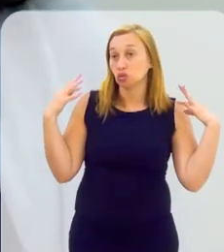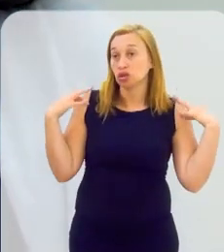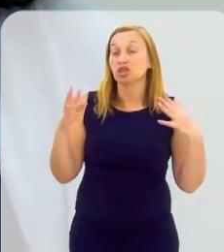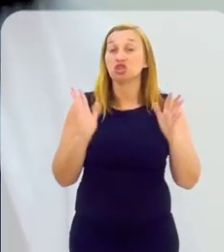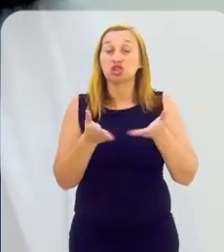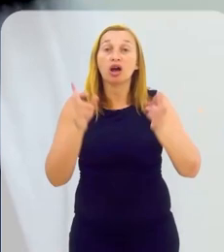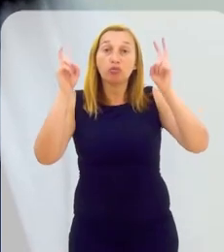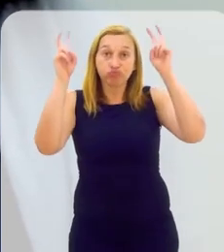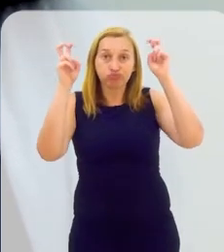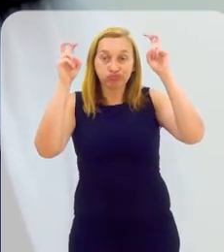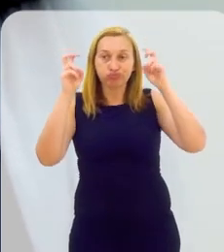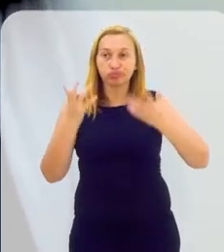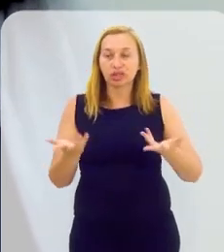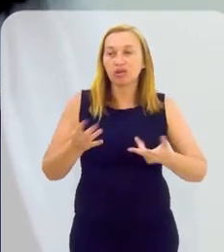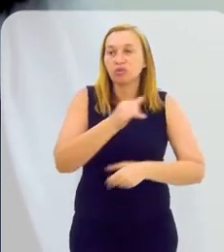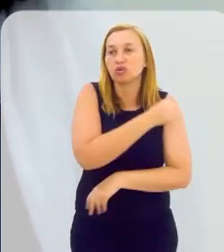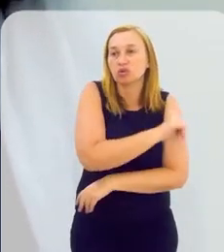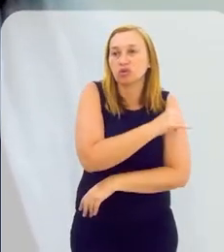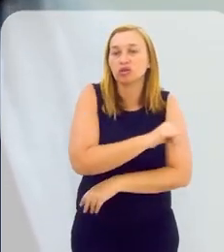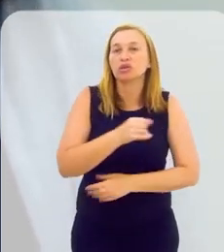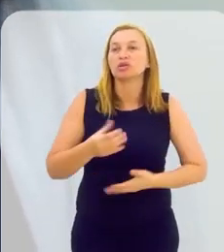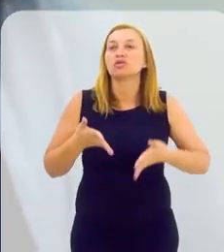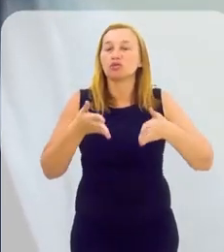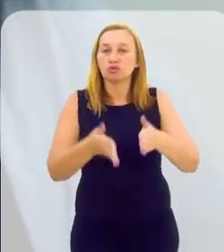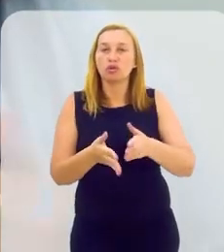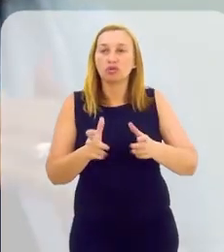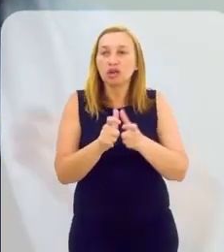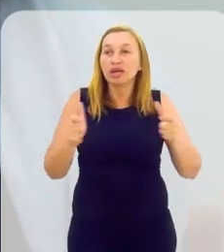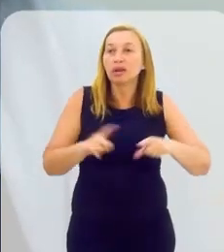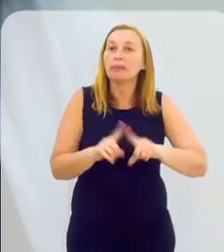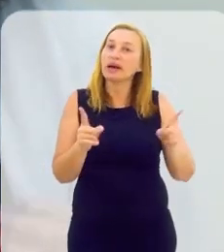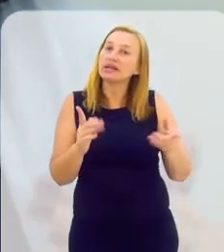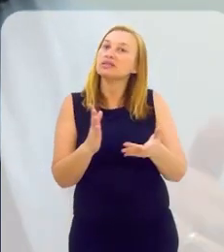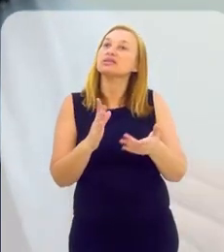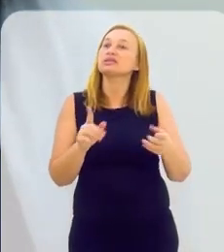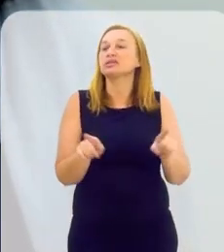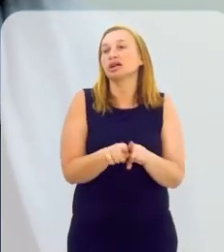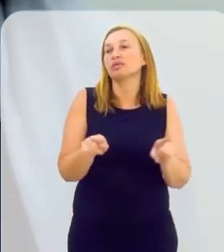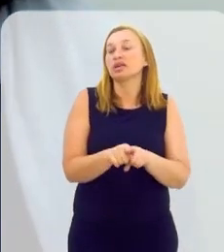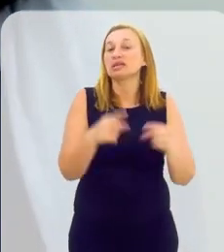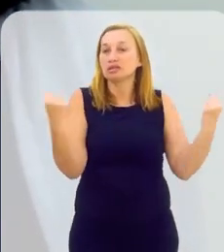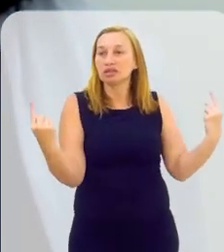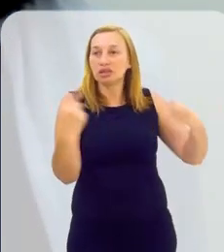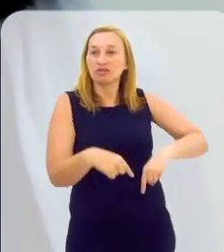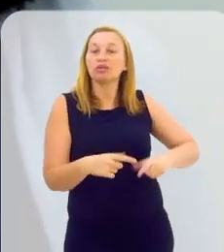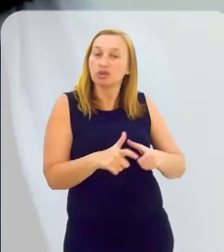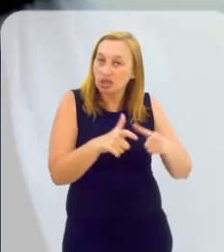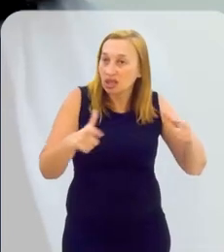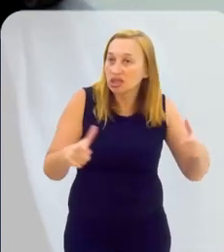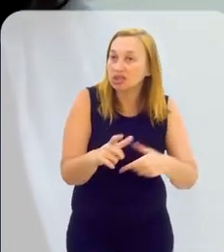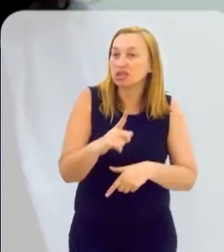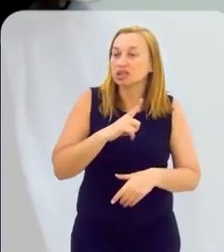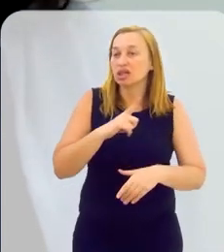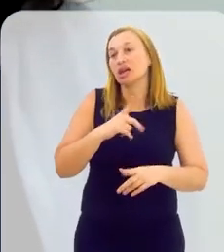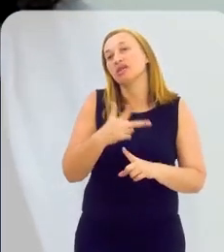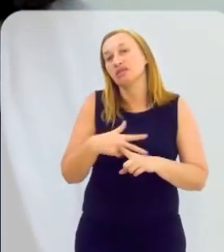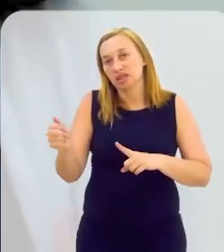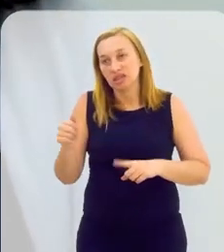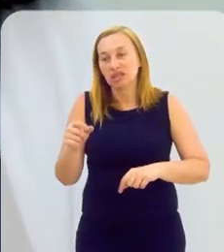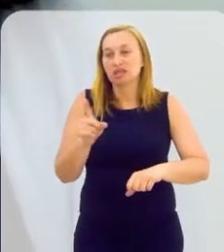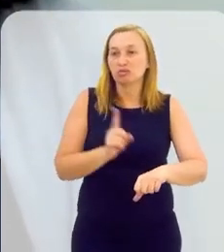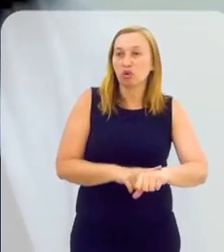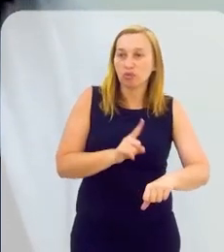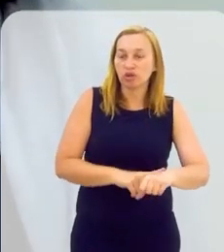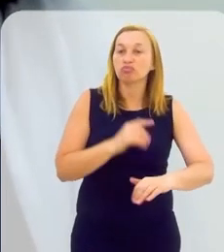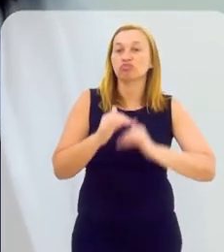já que esse é um tema, né? O Rio de Janeiro tem uma vocação para o turismo muito grande, mas também tem vários desafios a vencer nessa jornada,